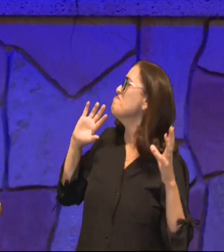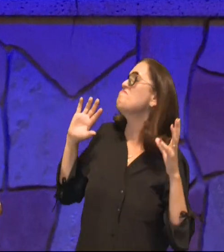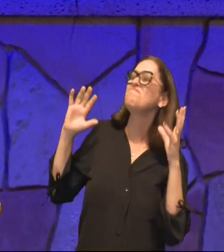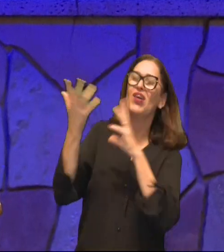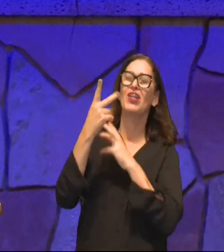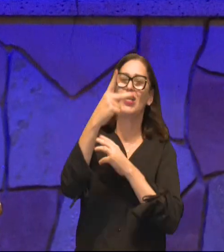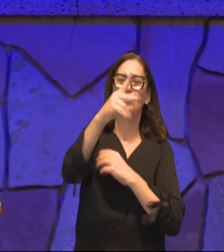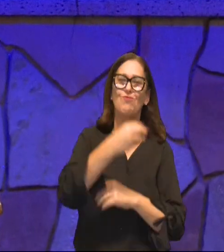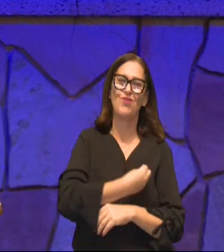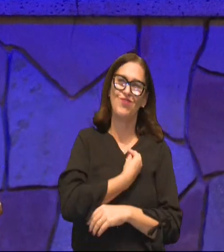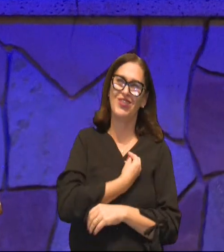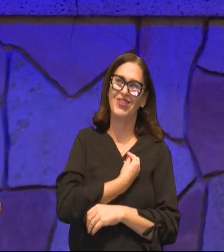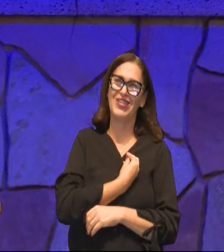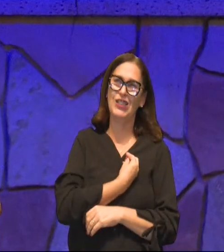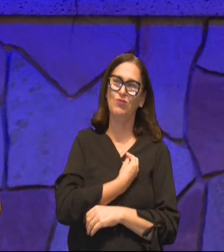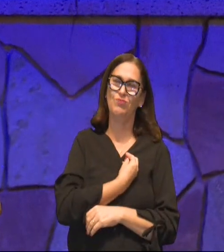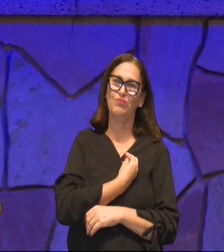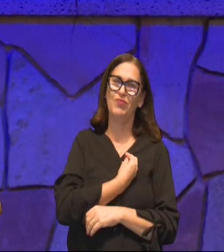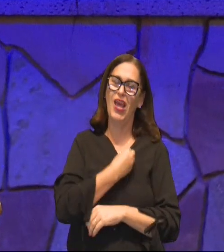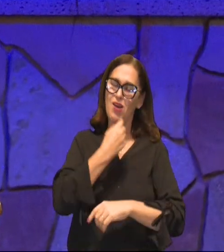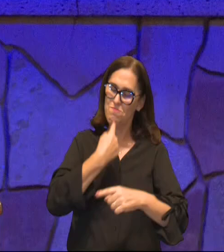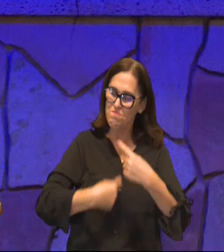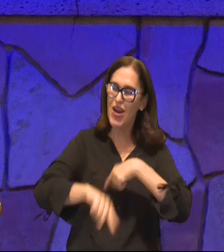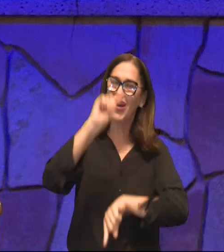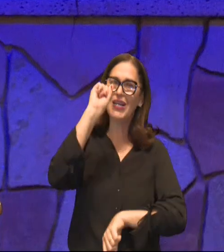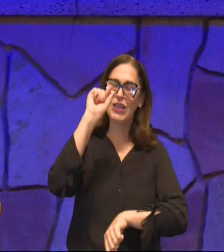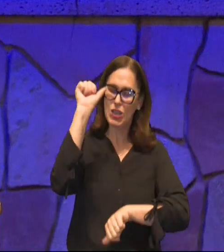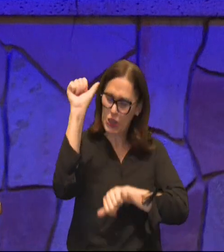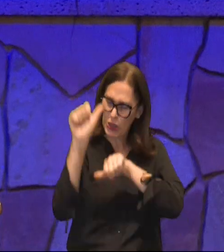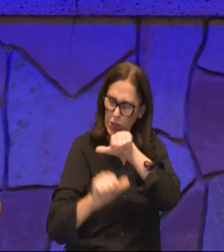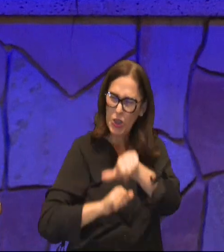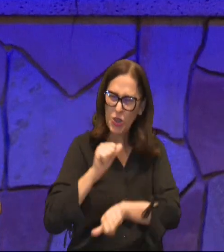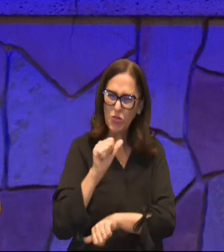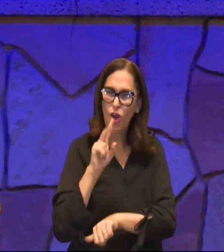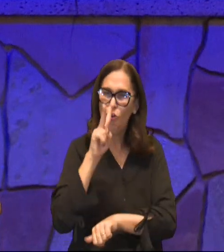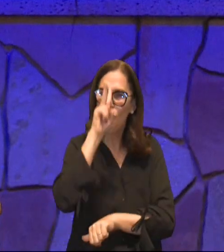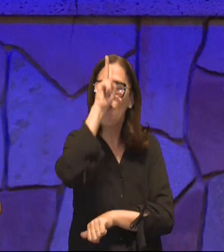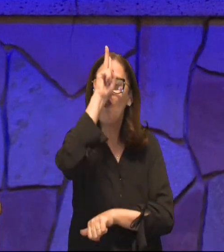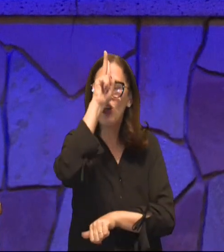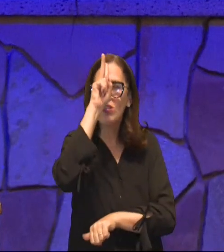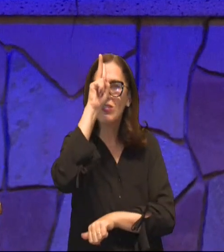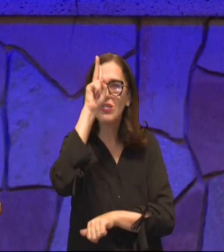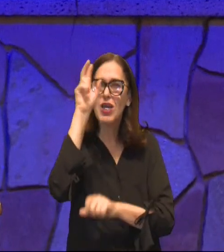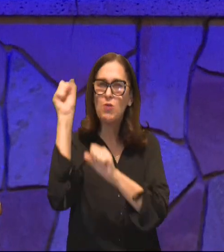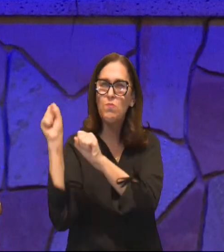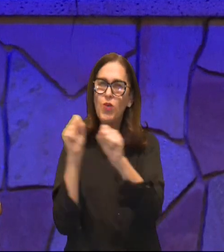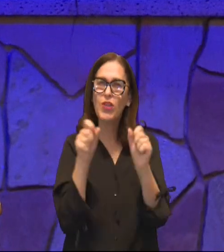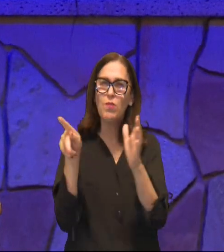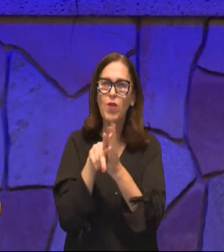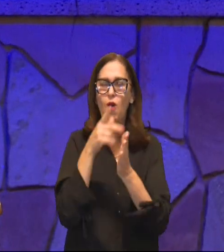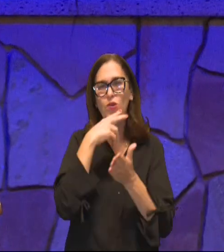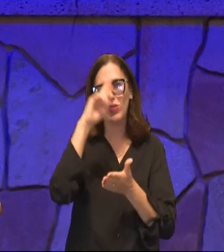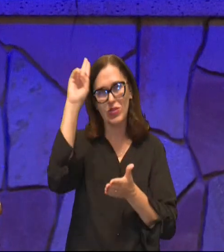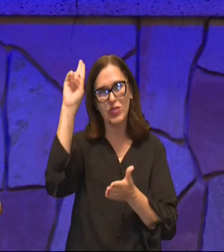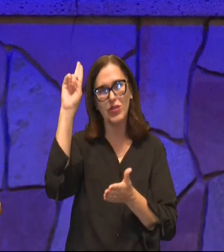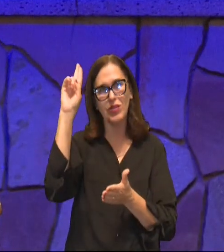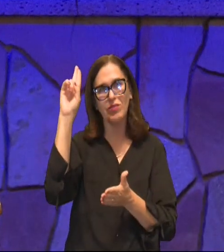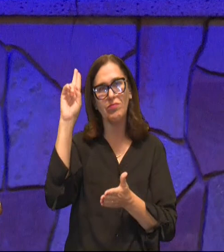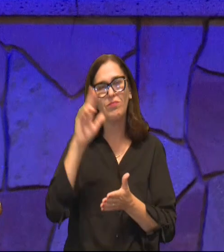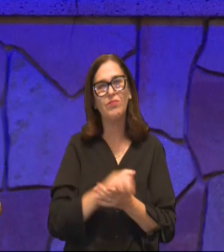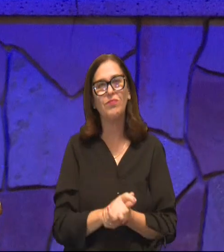revolucionário na sua vida, vai trazer transformação, força e poder, e que seja